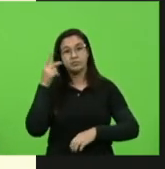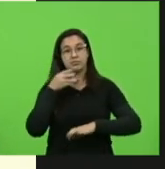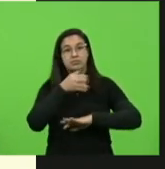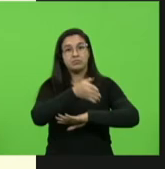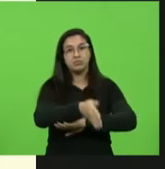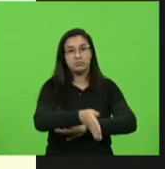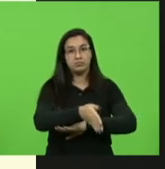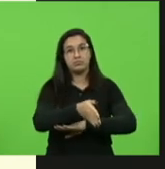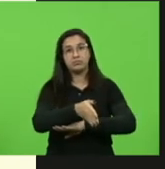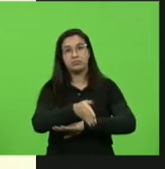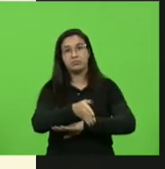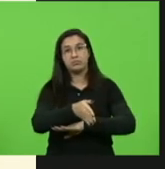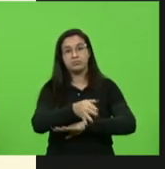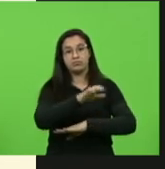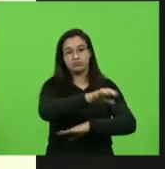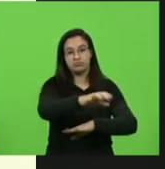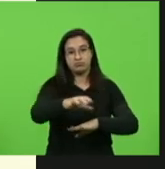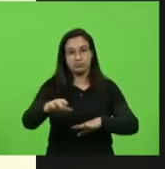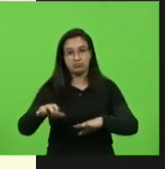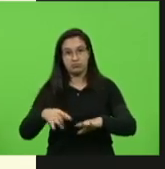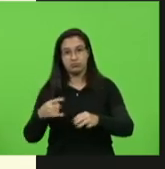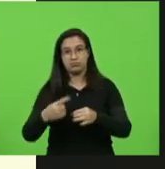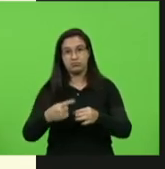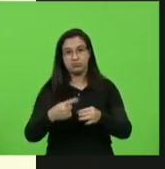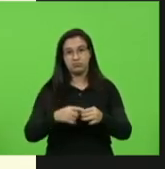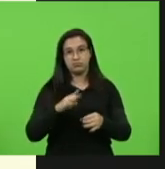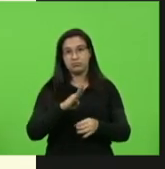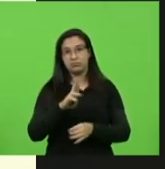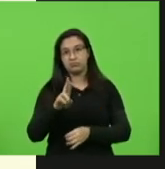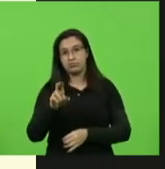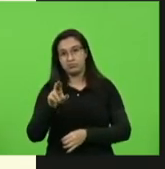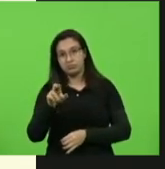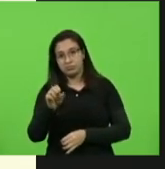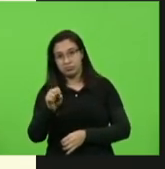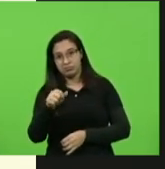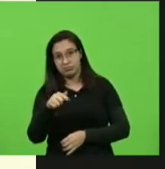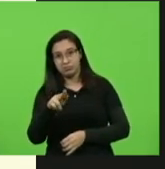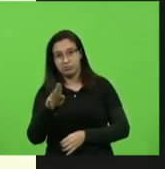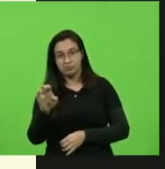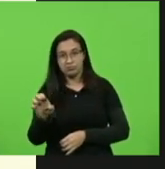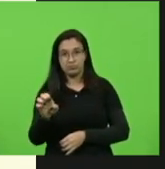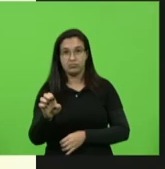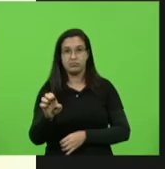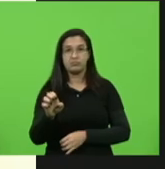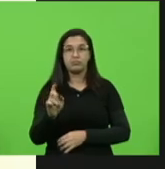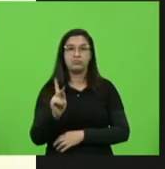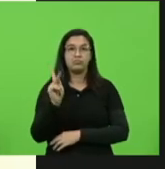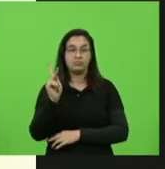cidades do entorno, de Brusque, Blumenau, Pomerode,